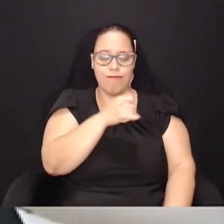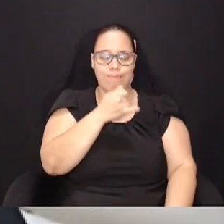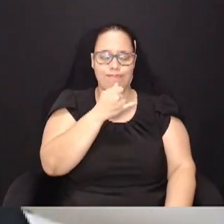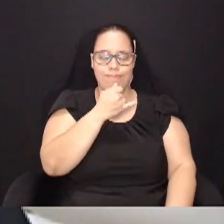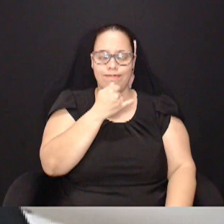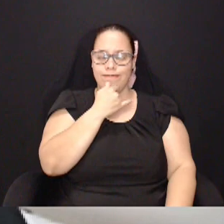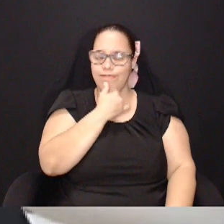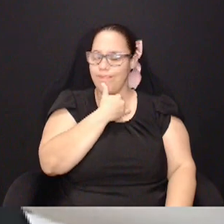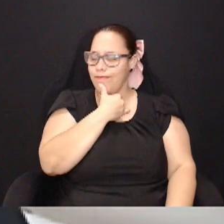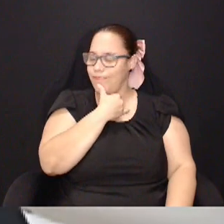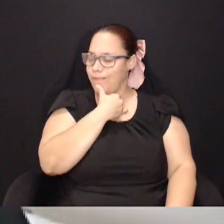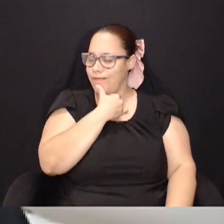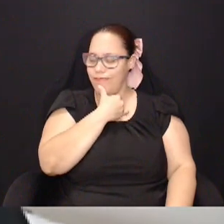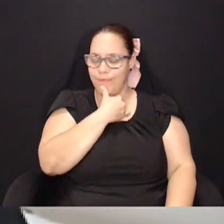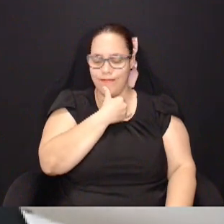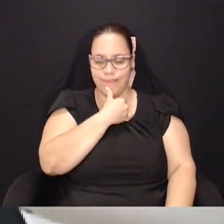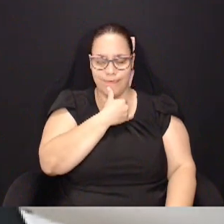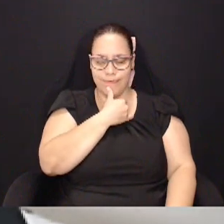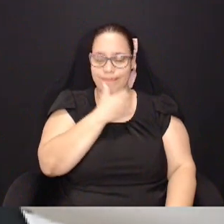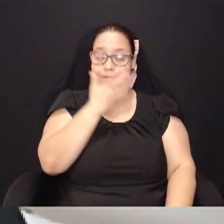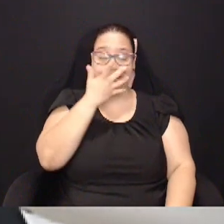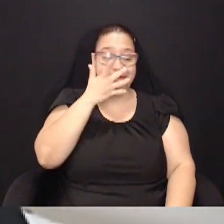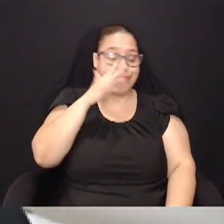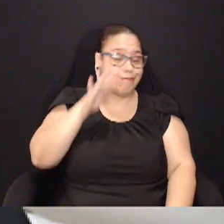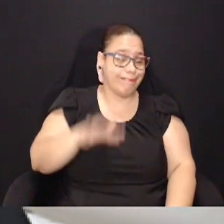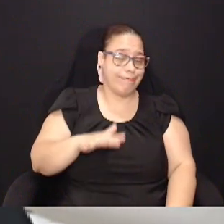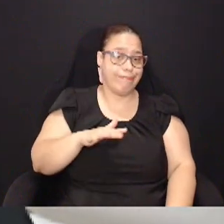infelizmente, crianças